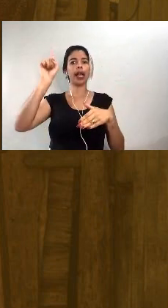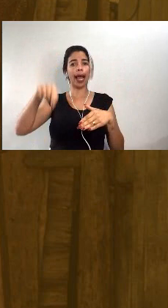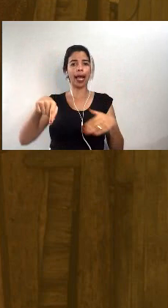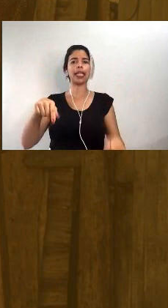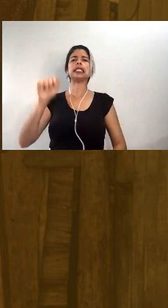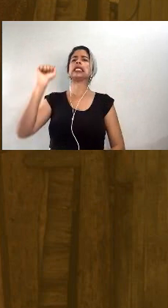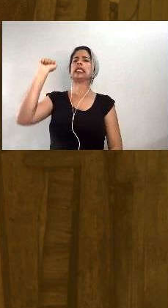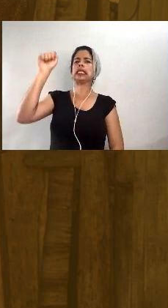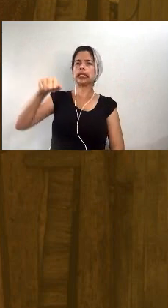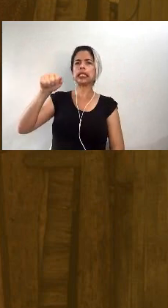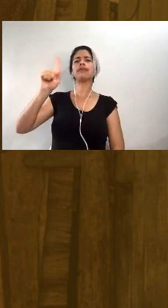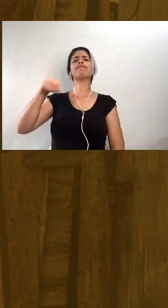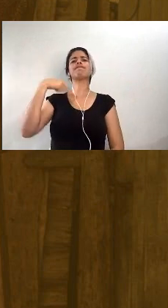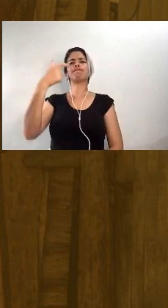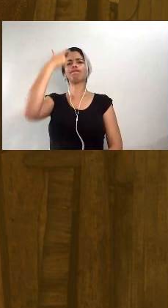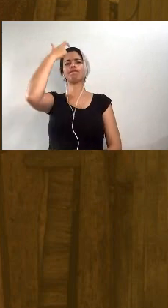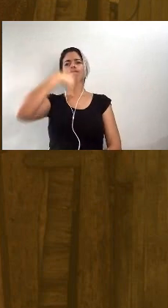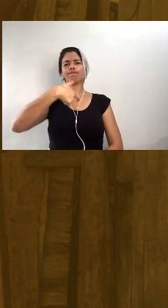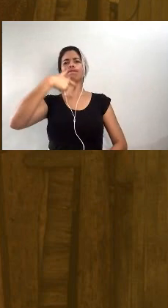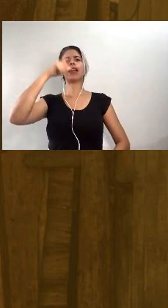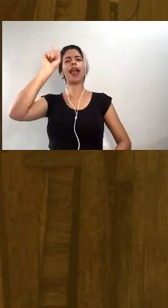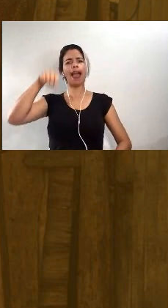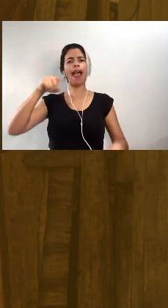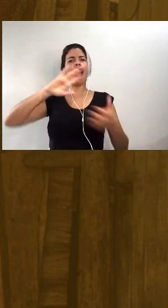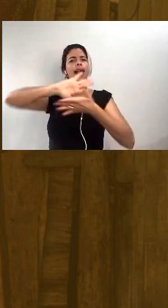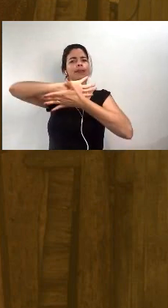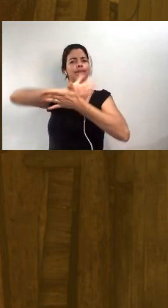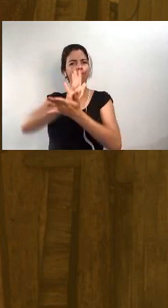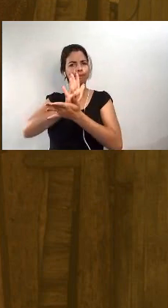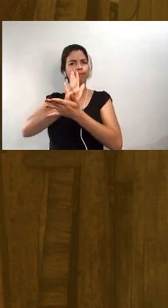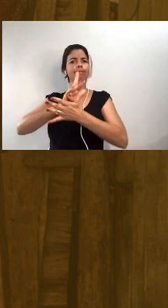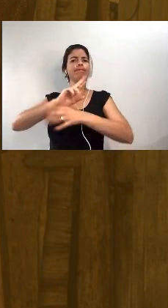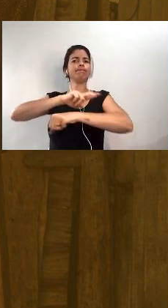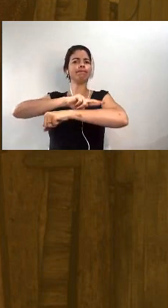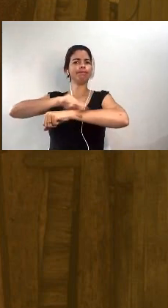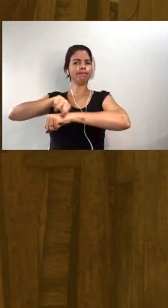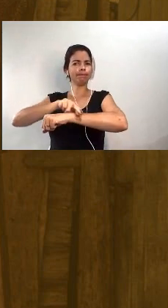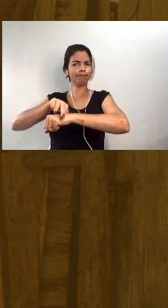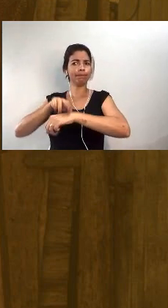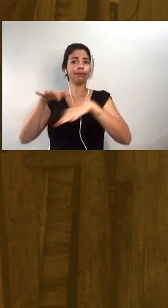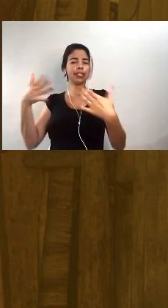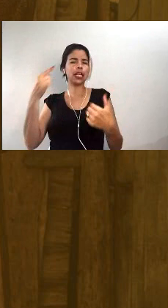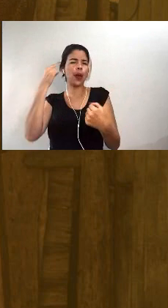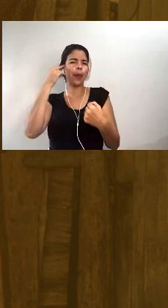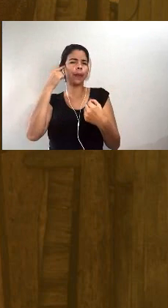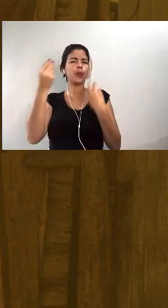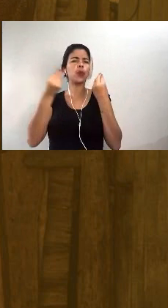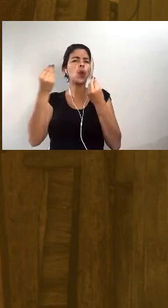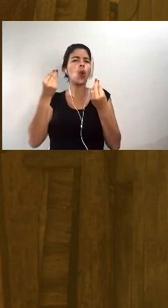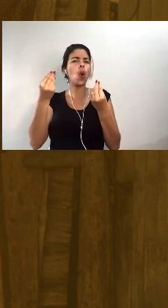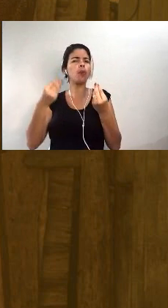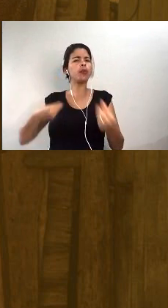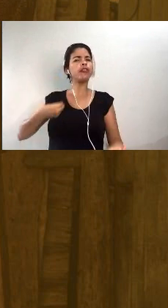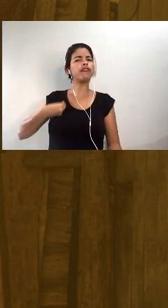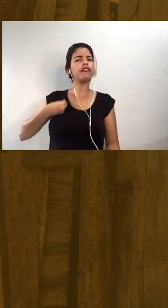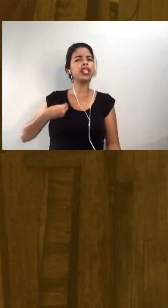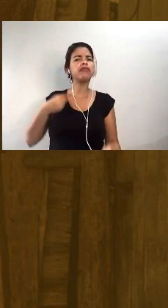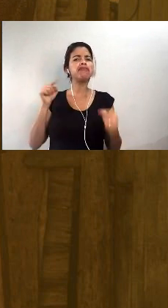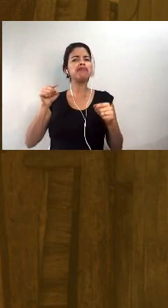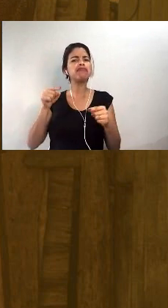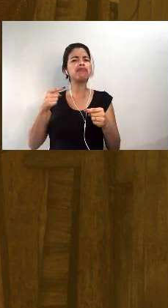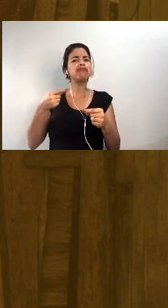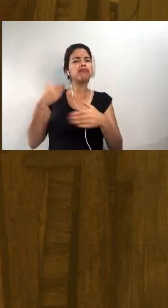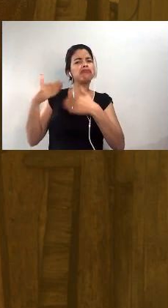Somos Racistas. A ideia principal é a gente pensar em como enfrentamos esse cenário, né,